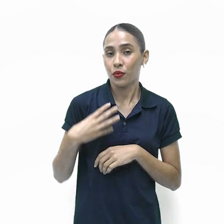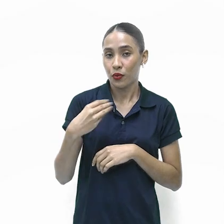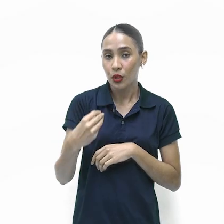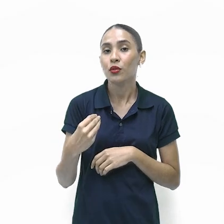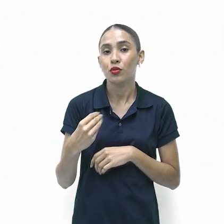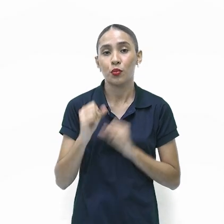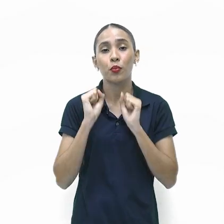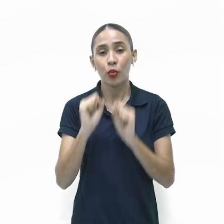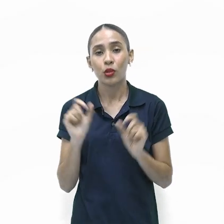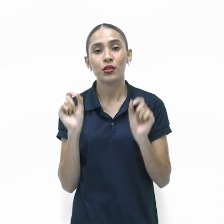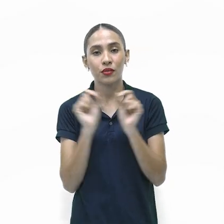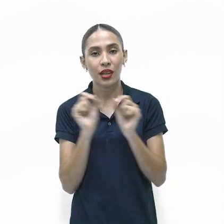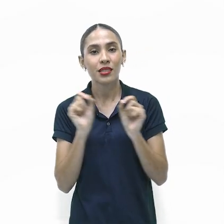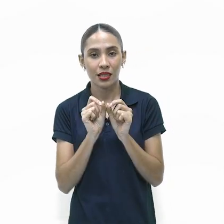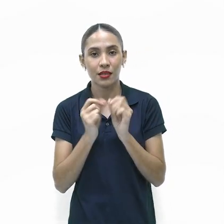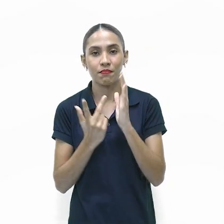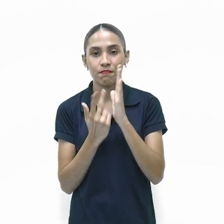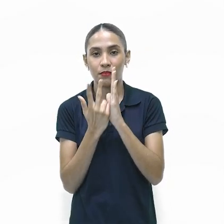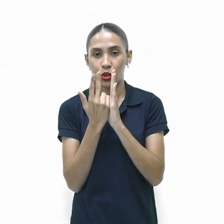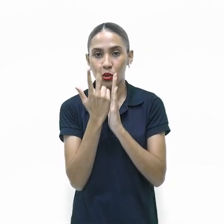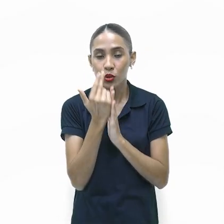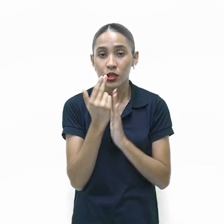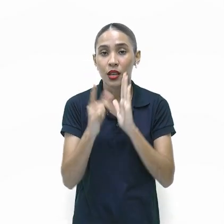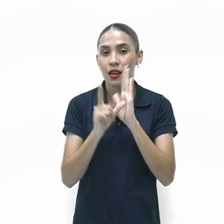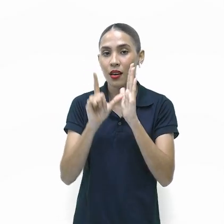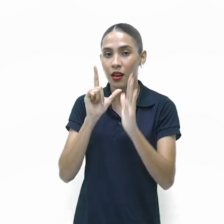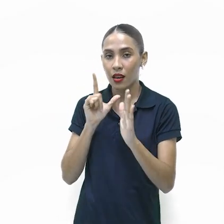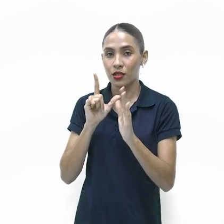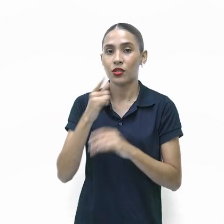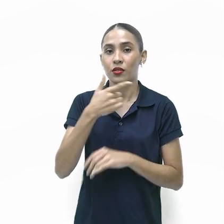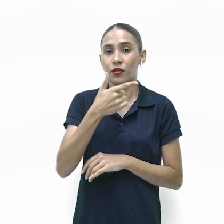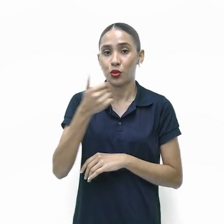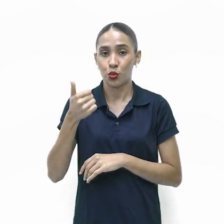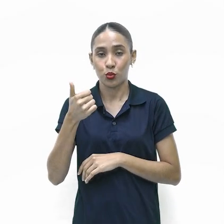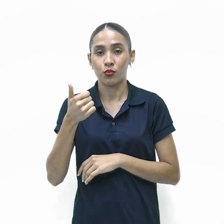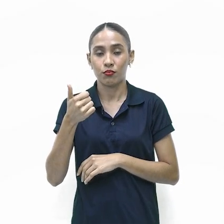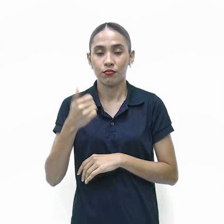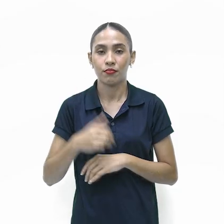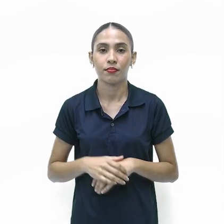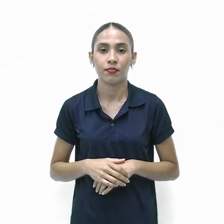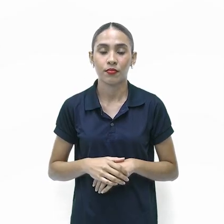podem realizar o procedimento antes dos 21 anos.